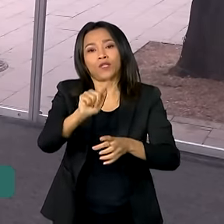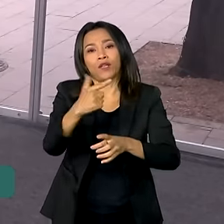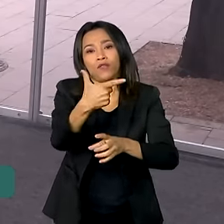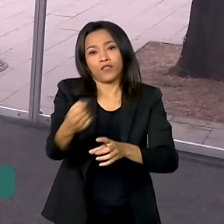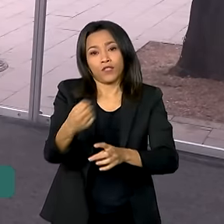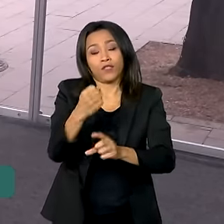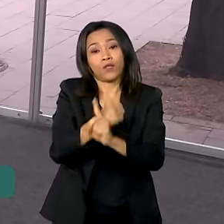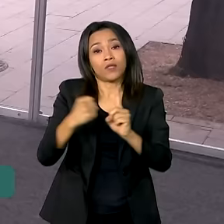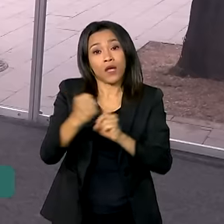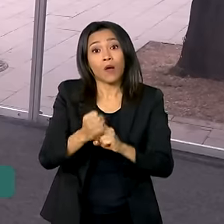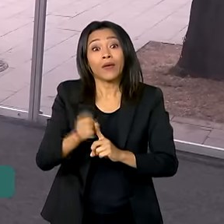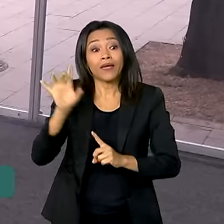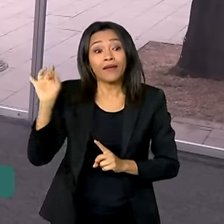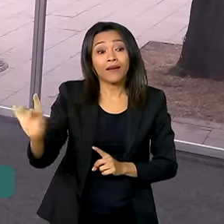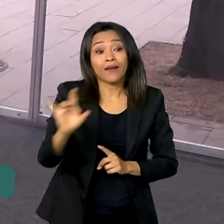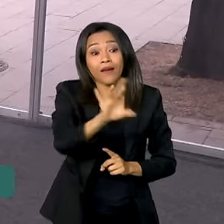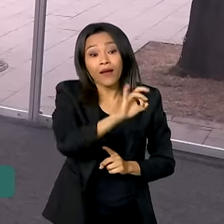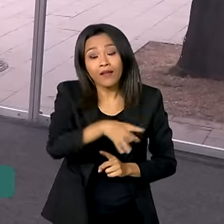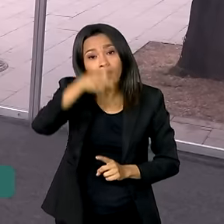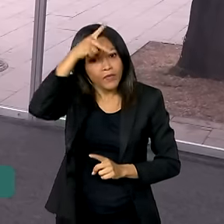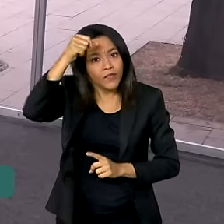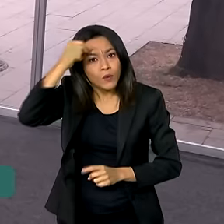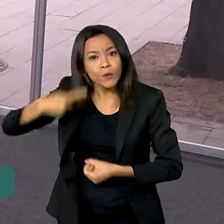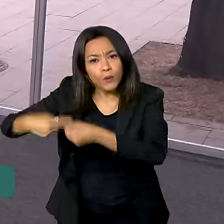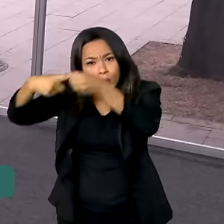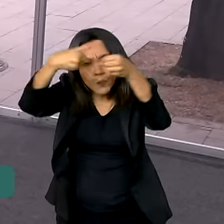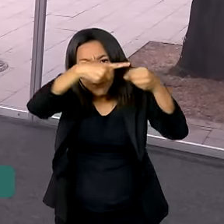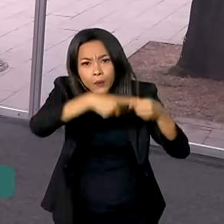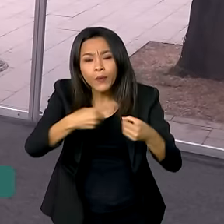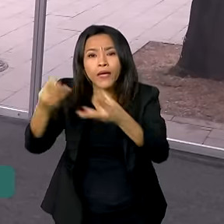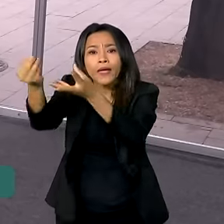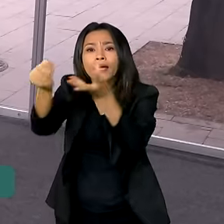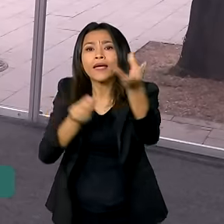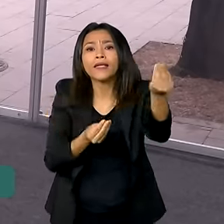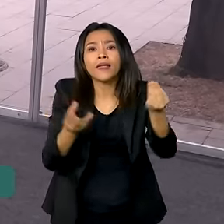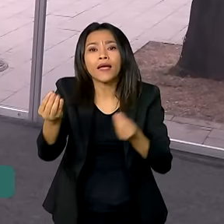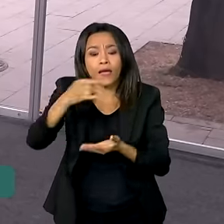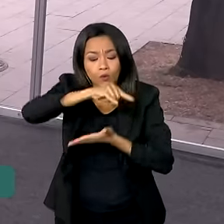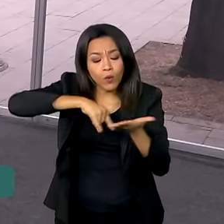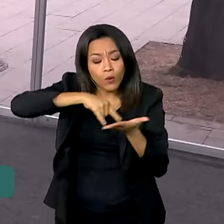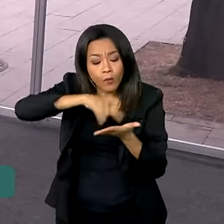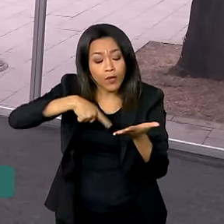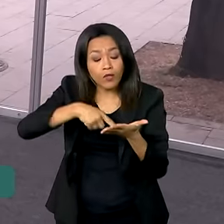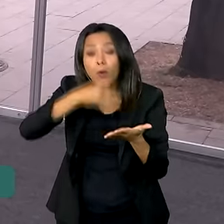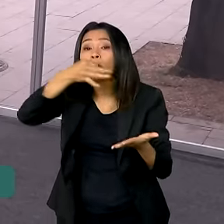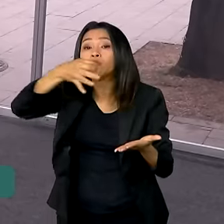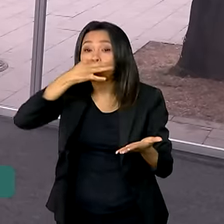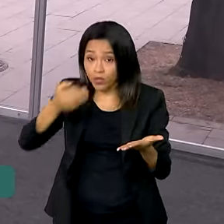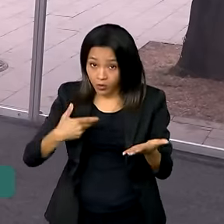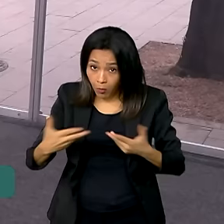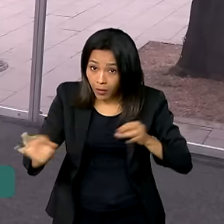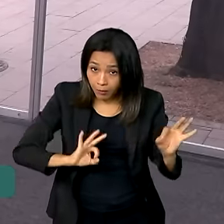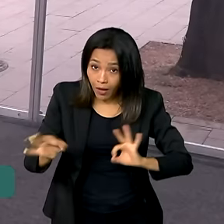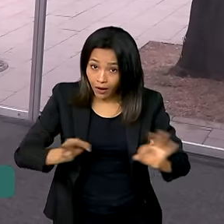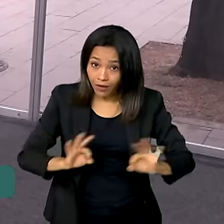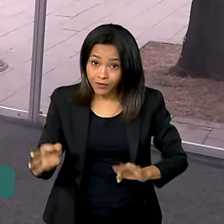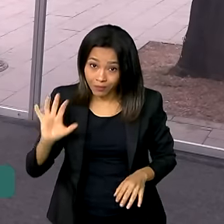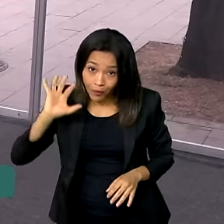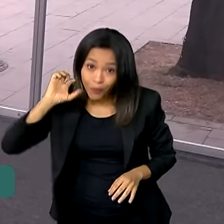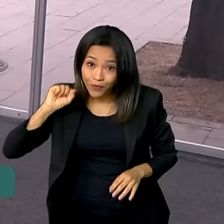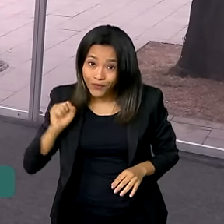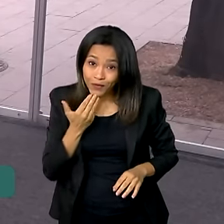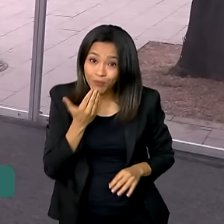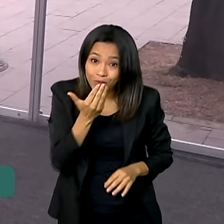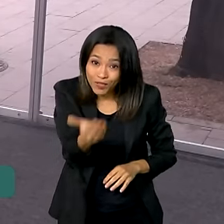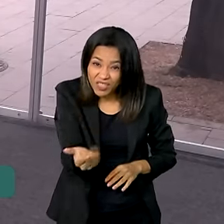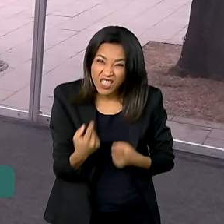uma carta com recomendações, com sugestões. Queria saber se os governos estão preparados para ouvir as